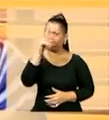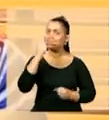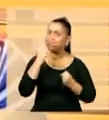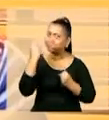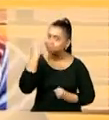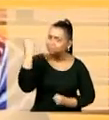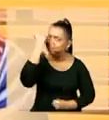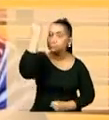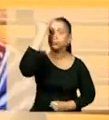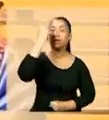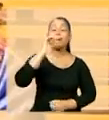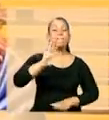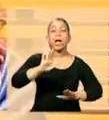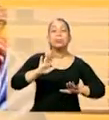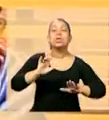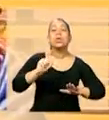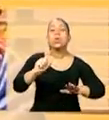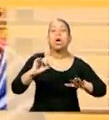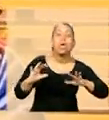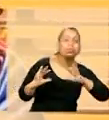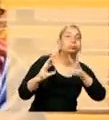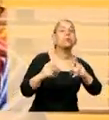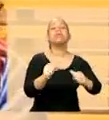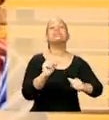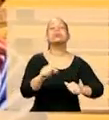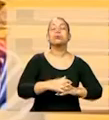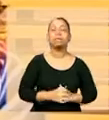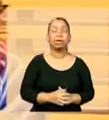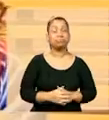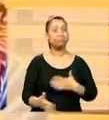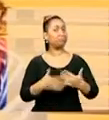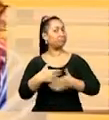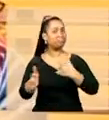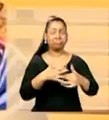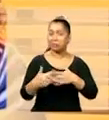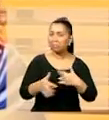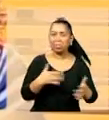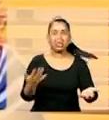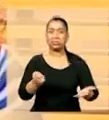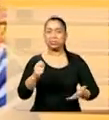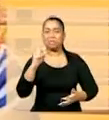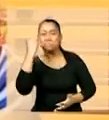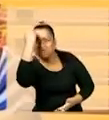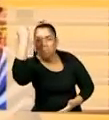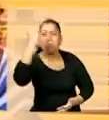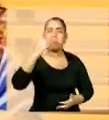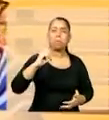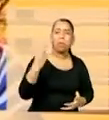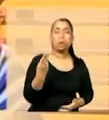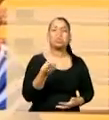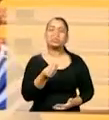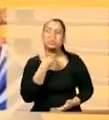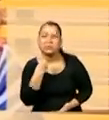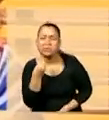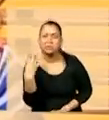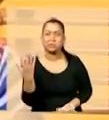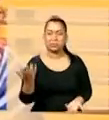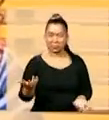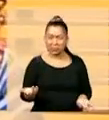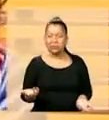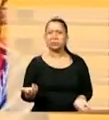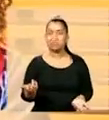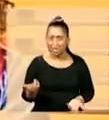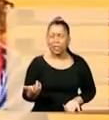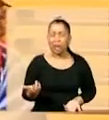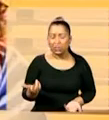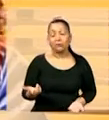graves. Mas, no geral, são todos os acidentes, independentemente da gravidade, independentemente do tipo. Sejam eles típicos, né,